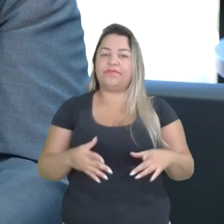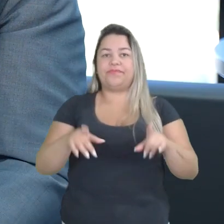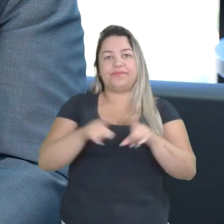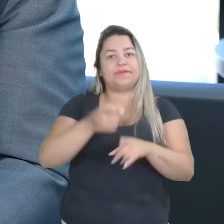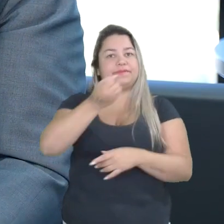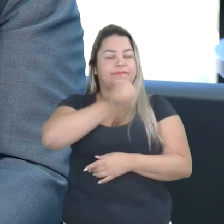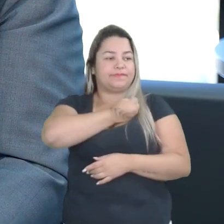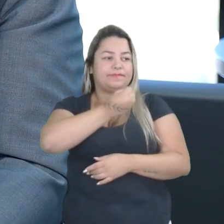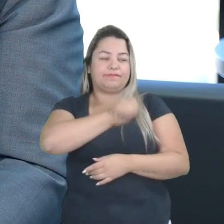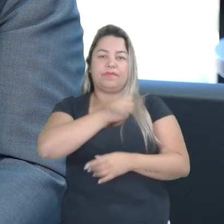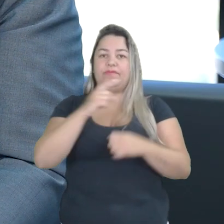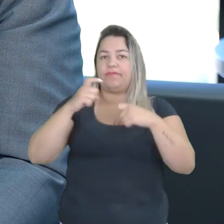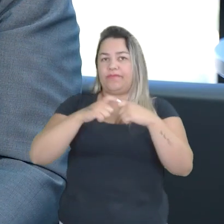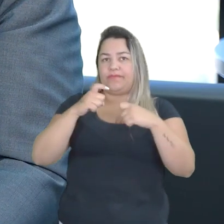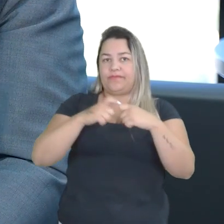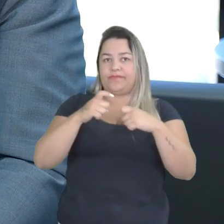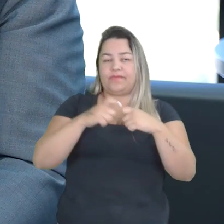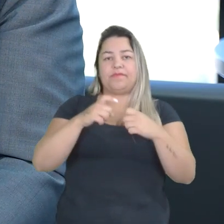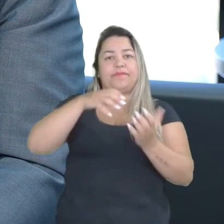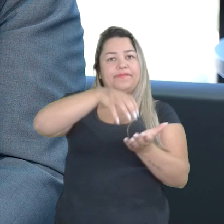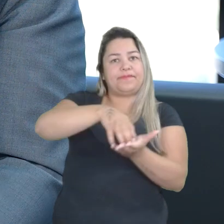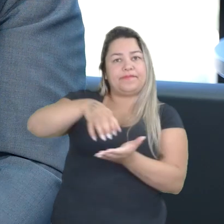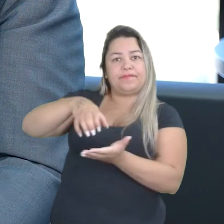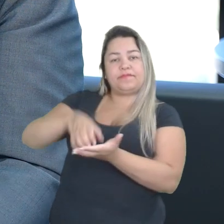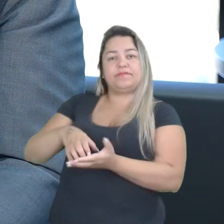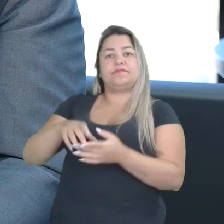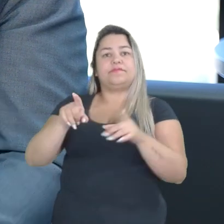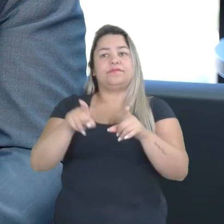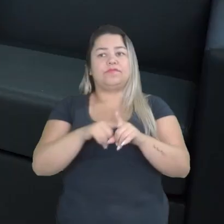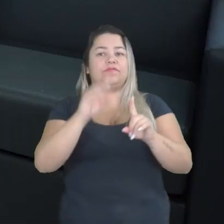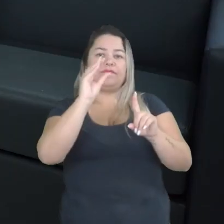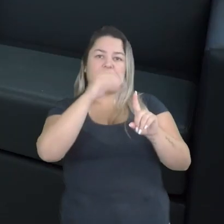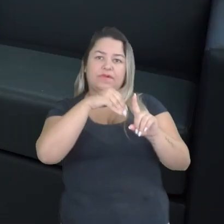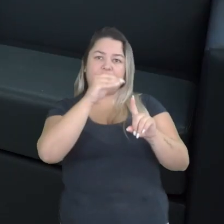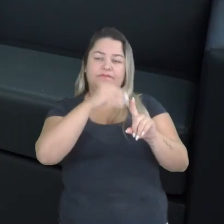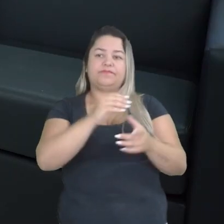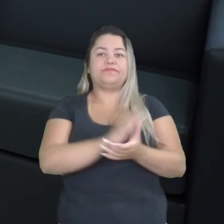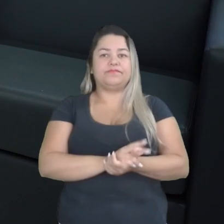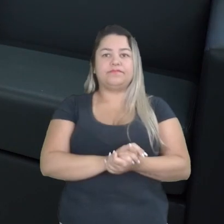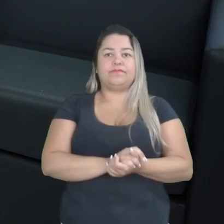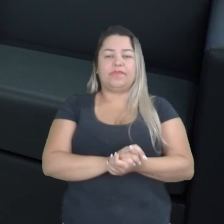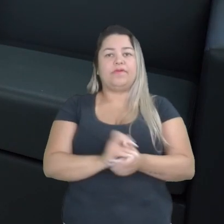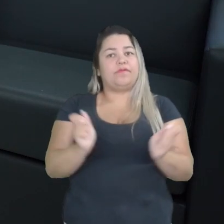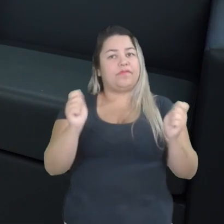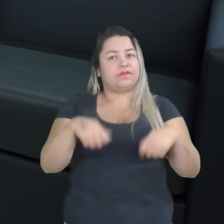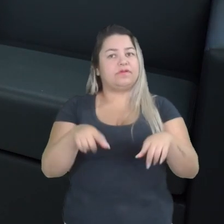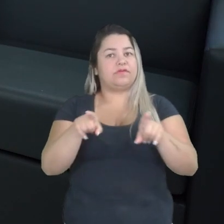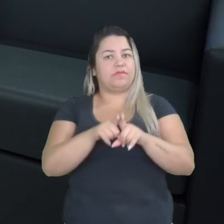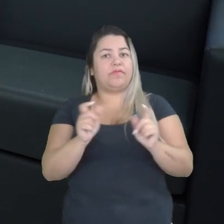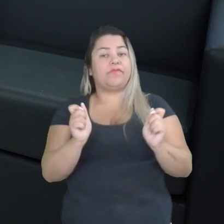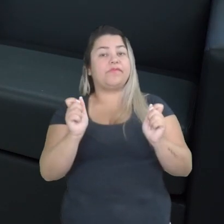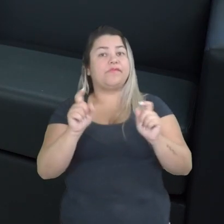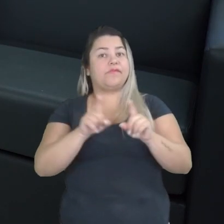recorde o número de médicos participantes nos distritos indígenas, que são áreas bastante vulneráveis e que, portanto, precisam